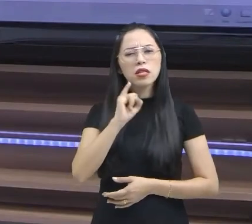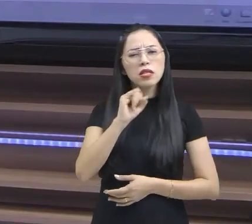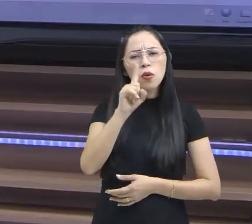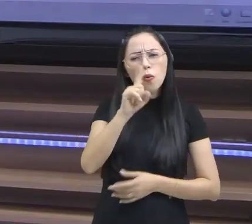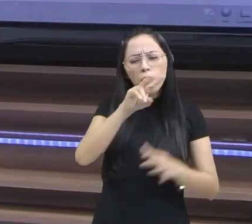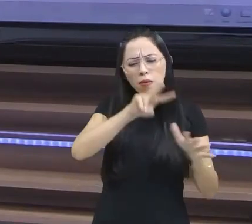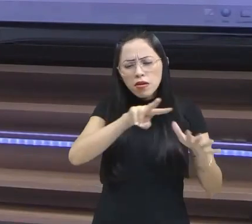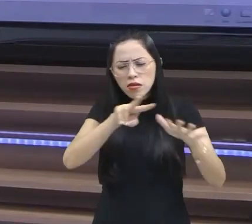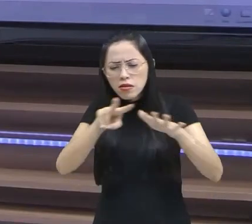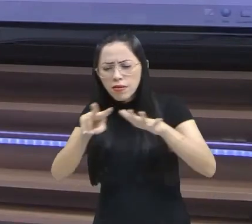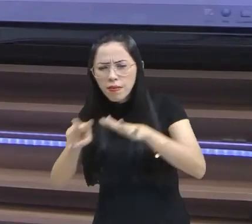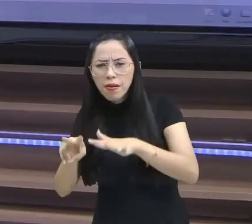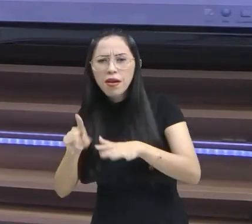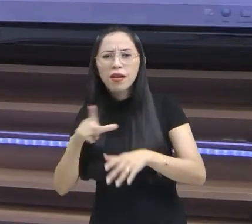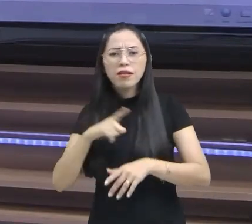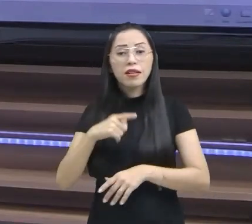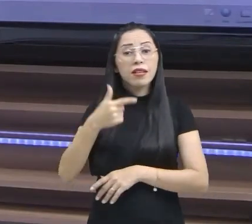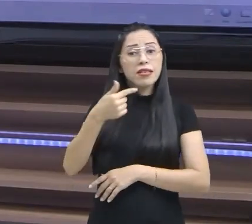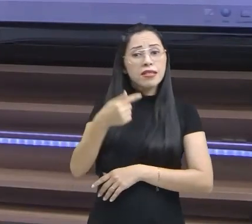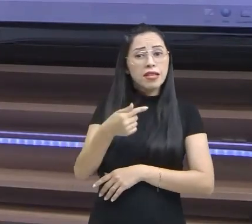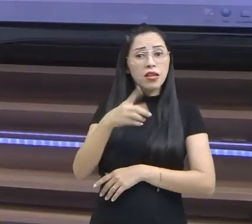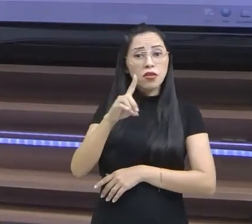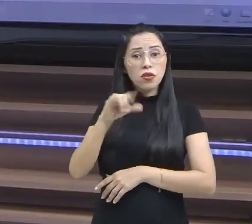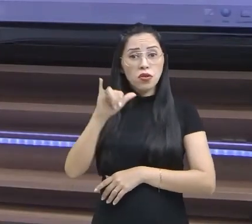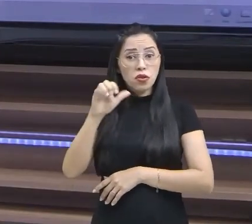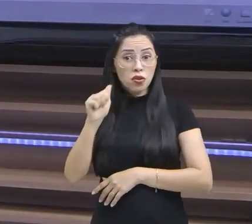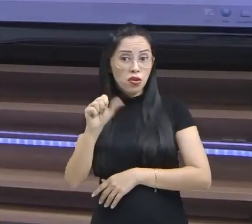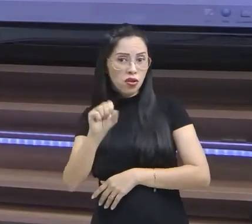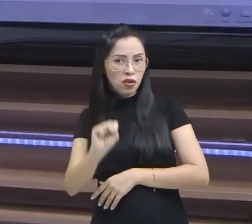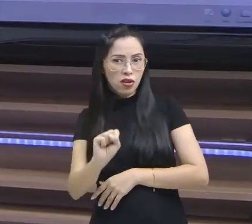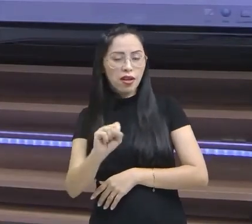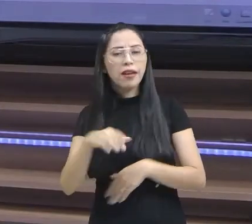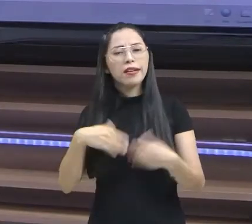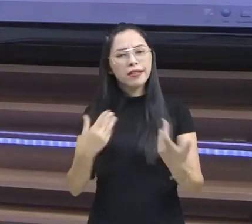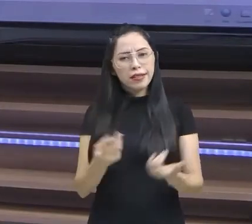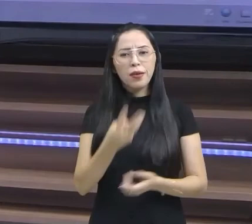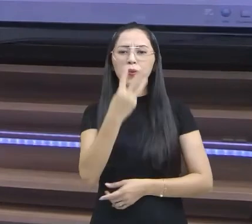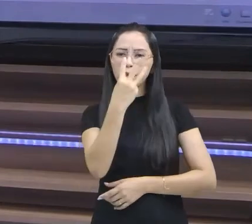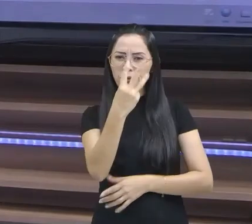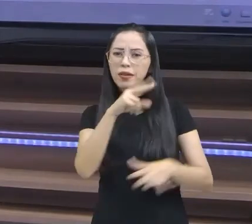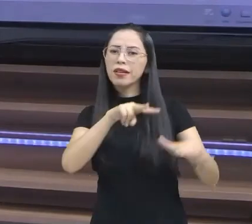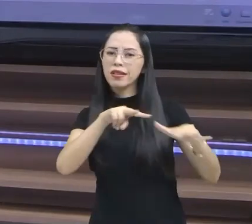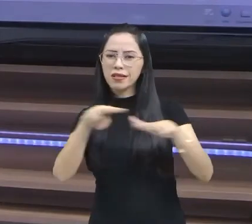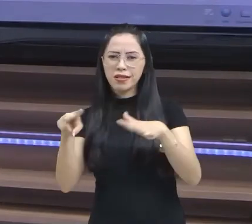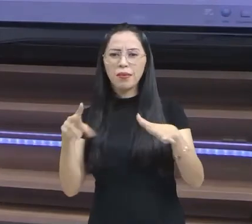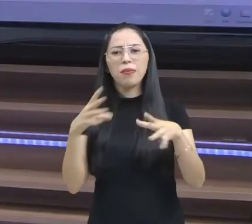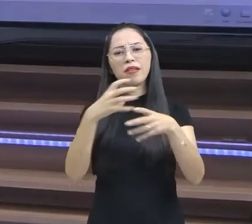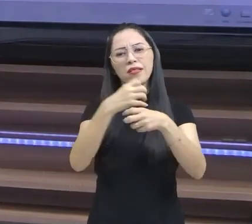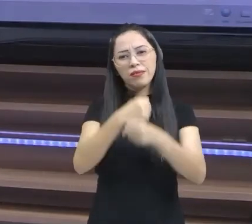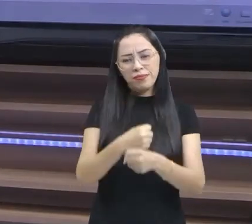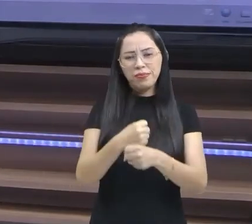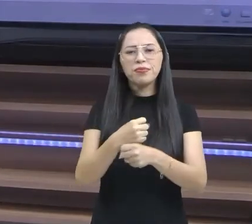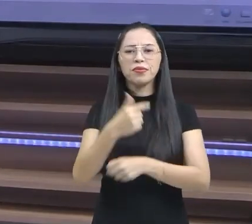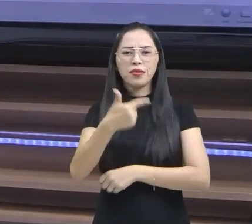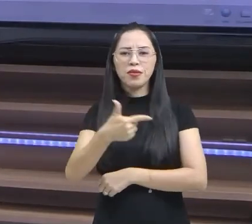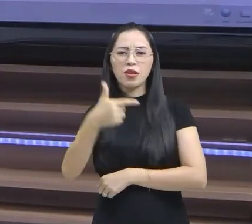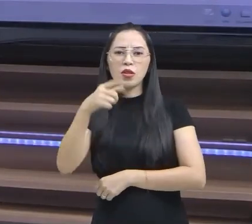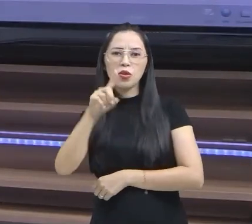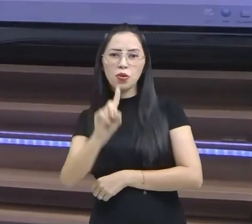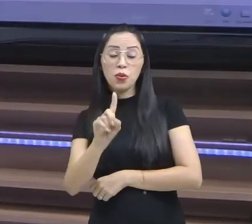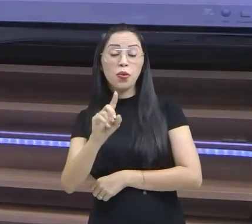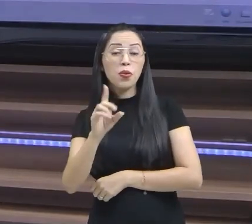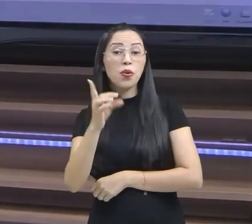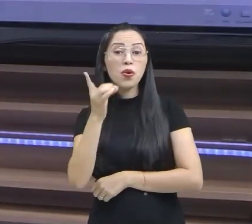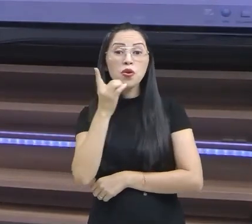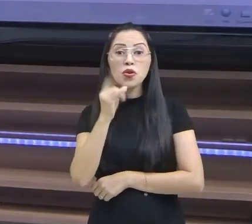dias, 3 semanas, então, terá quanto? 21 dias. Muito bem. Então vamos lá, chegou a hora do